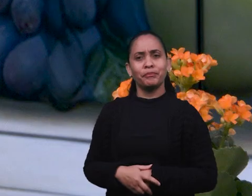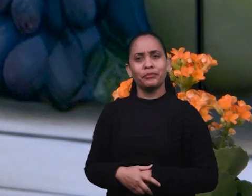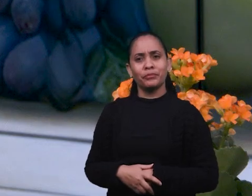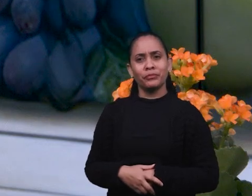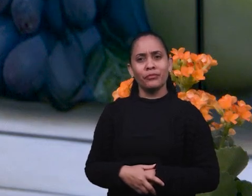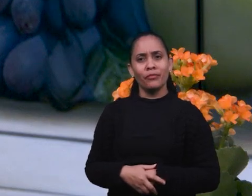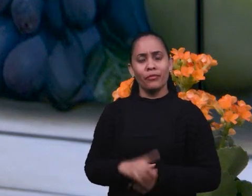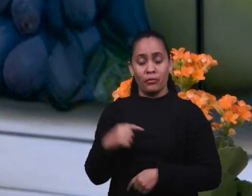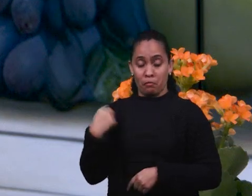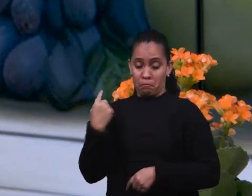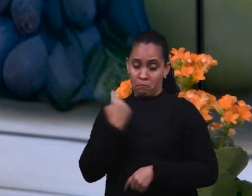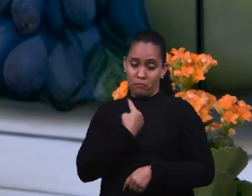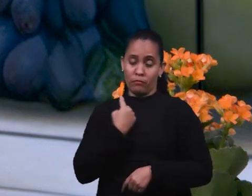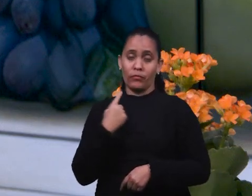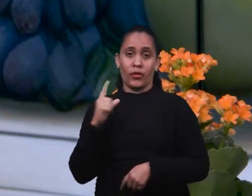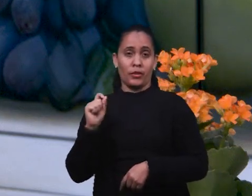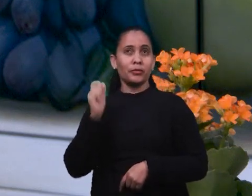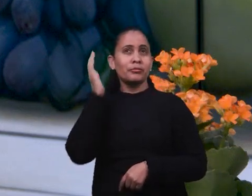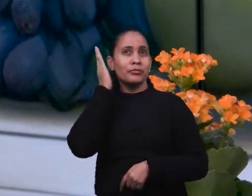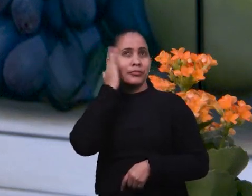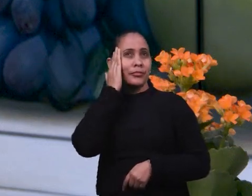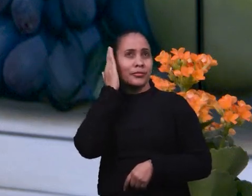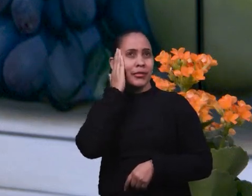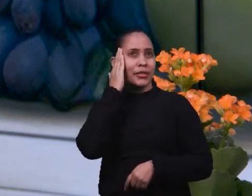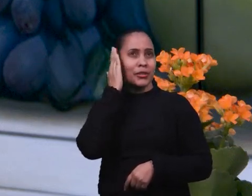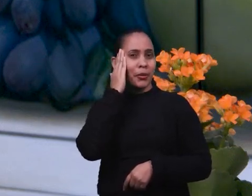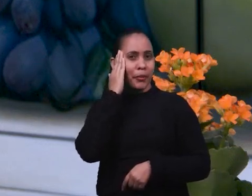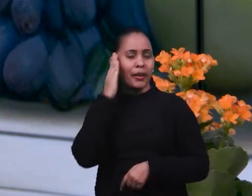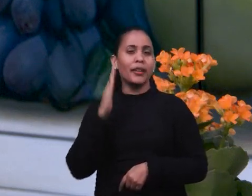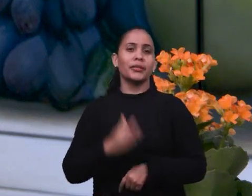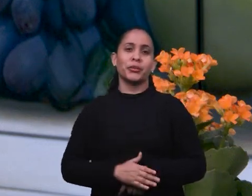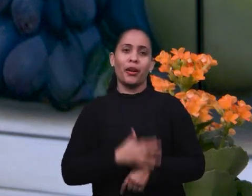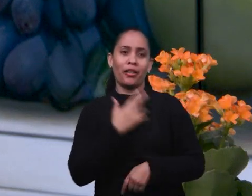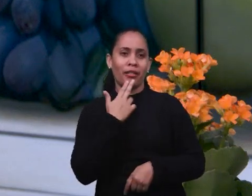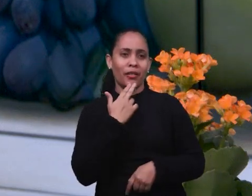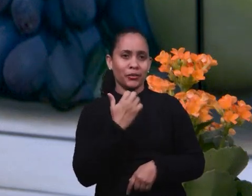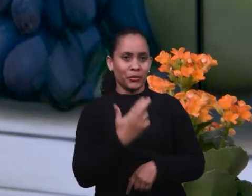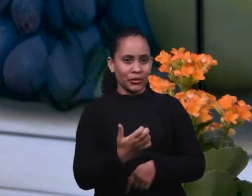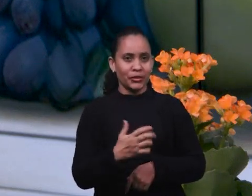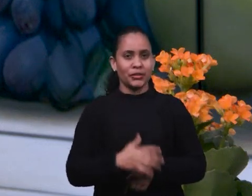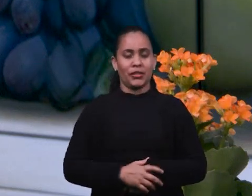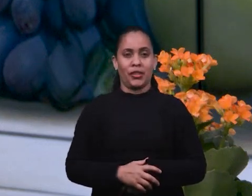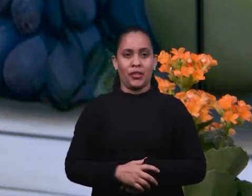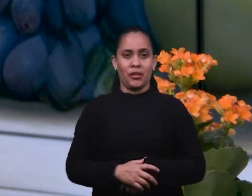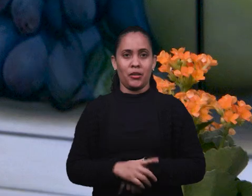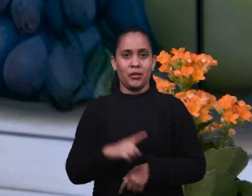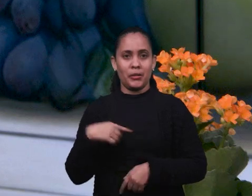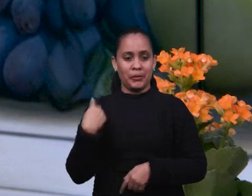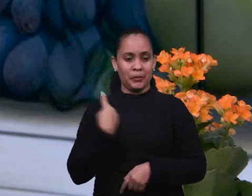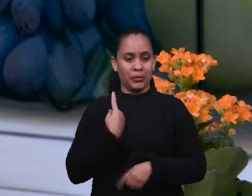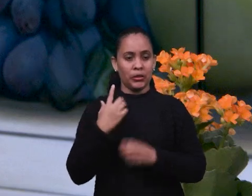gente adquire essa consciência, né, da nutrição para a gente trazer dentro